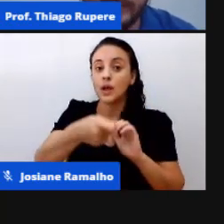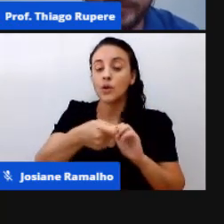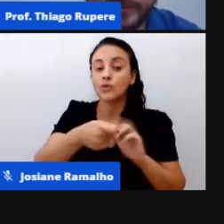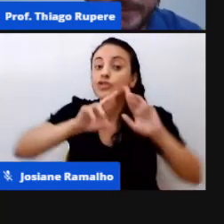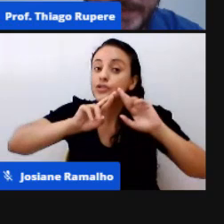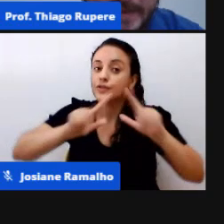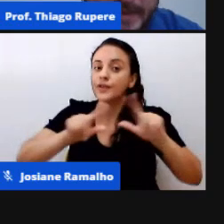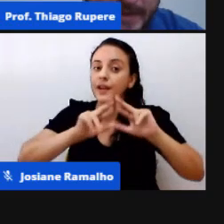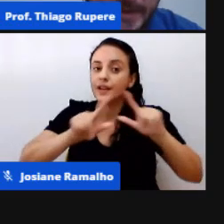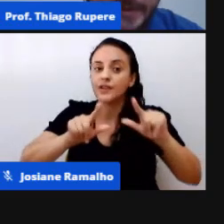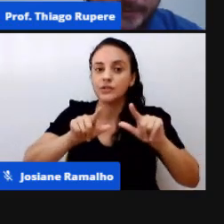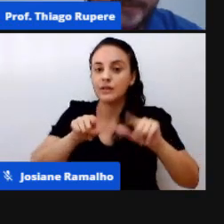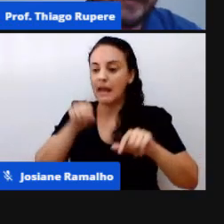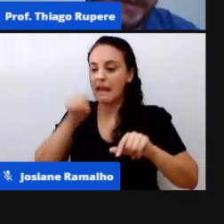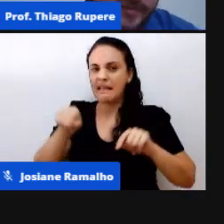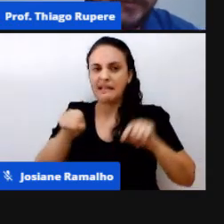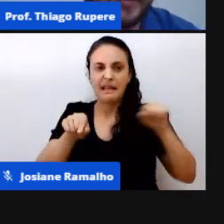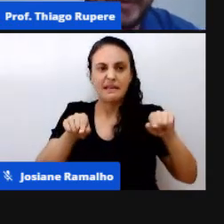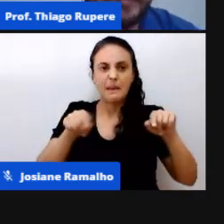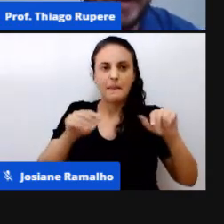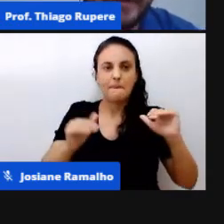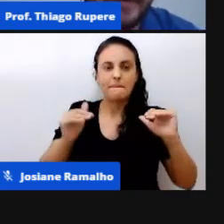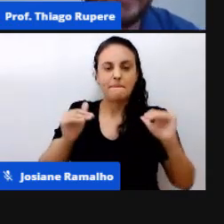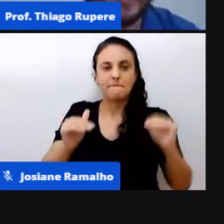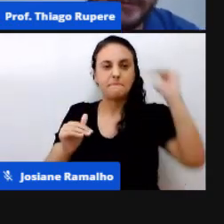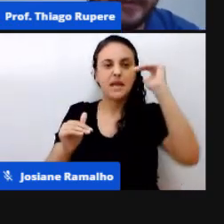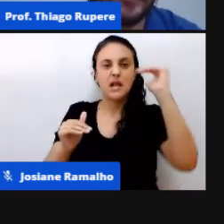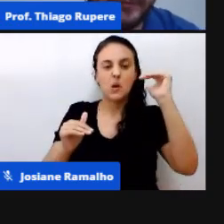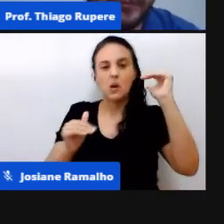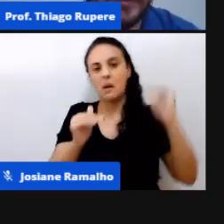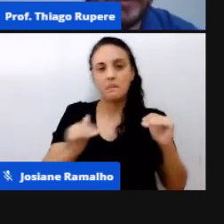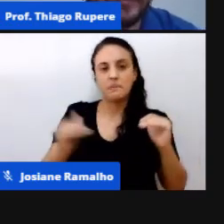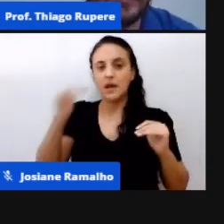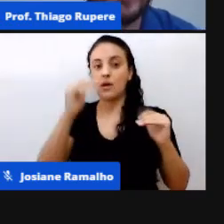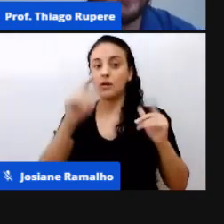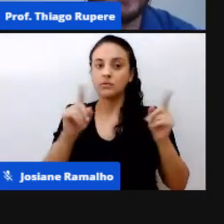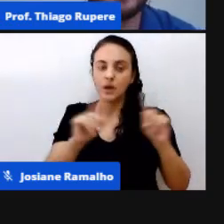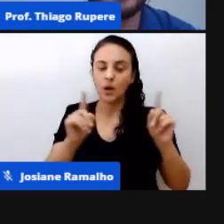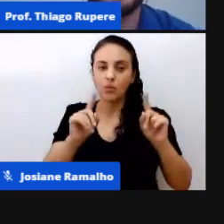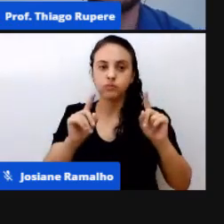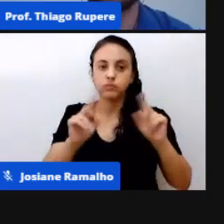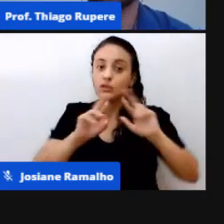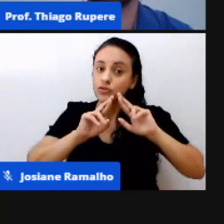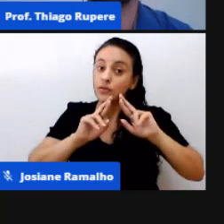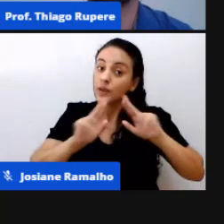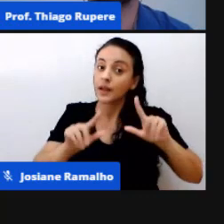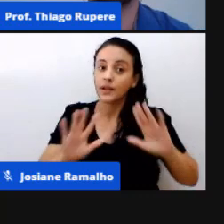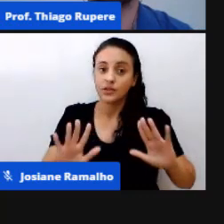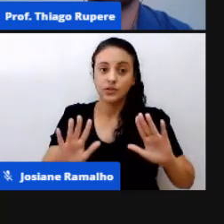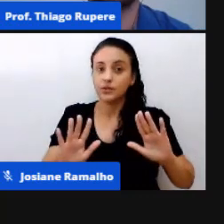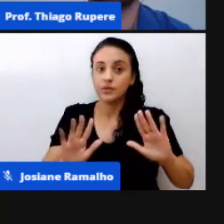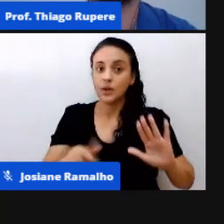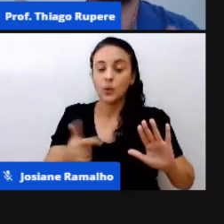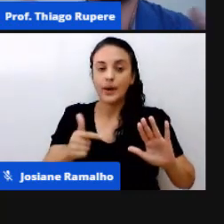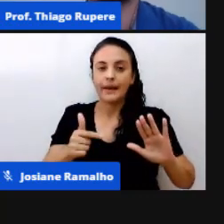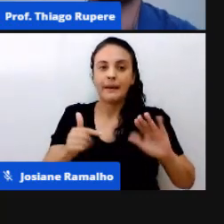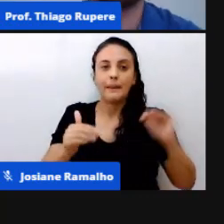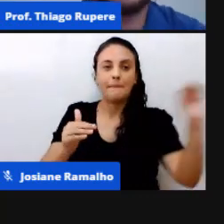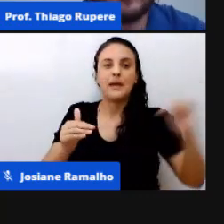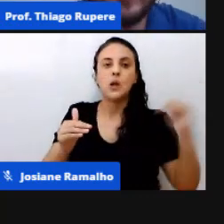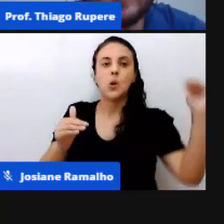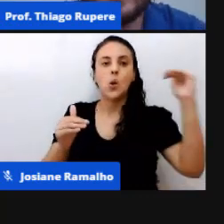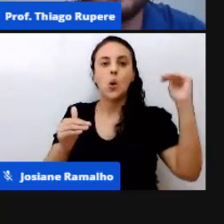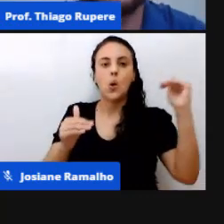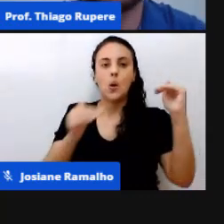que a metodologia que a gente chama de passiva, dentro do estudo das metodologias ativas, né? Não é melhor. São